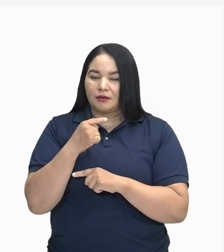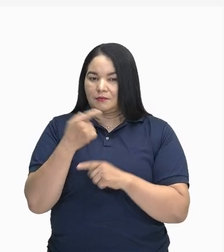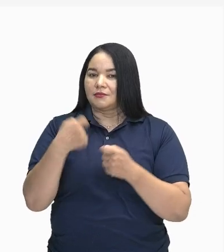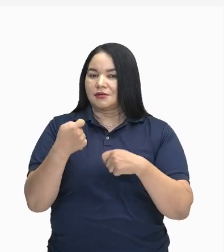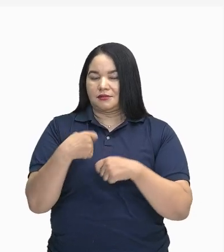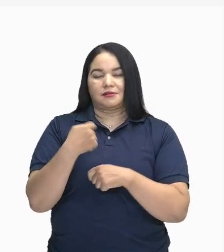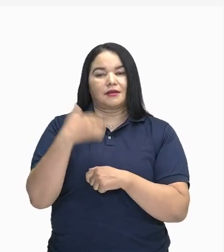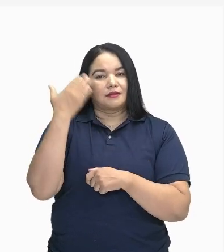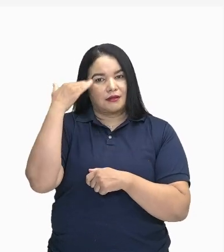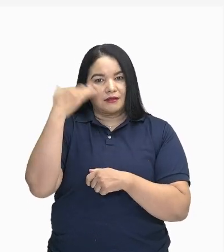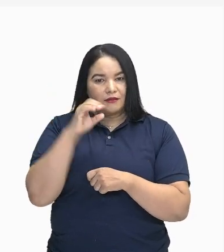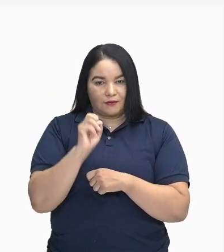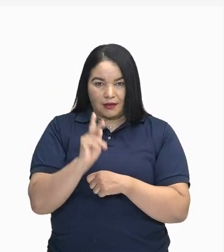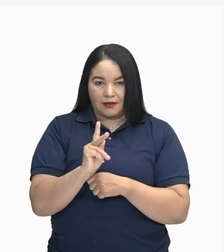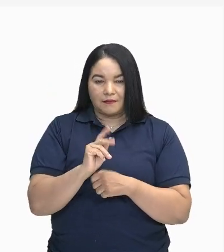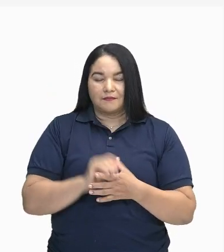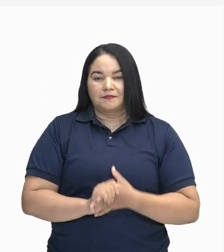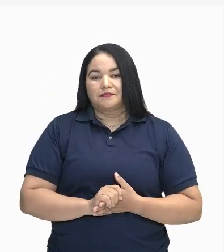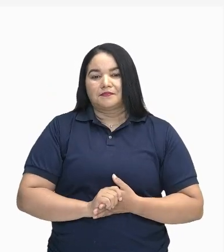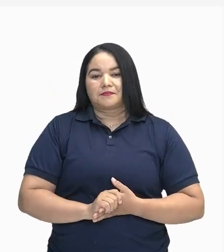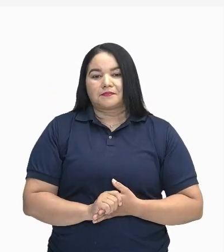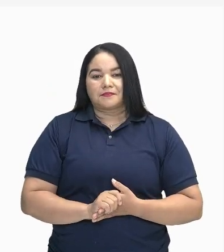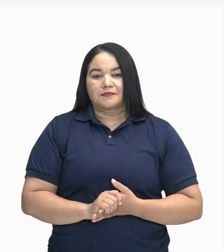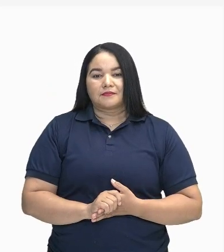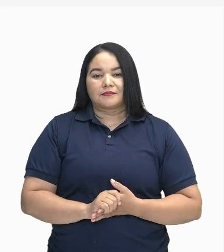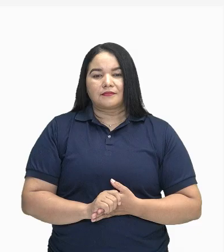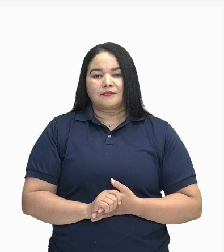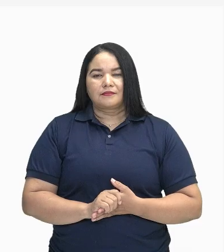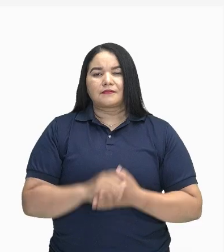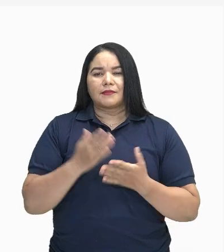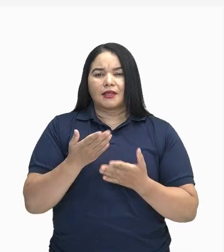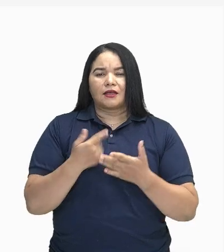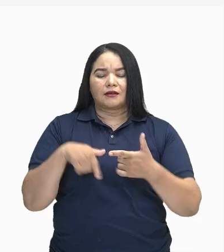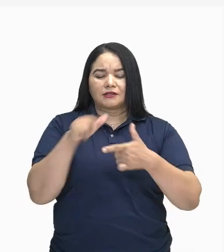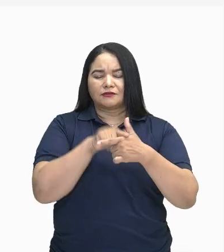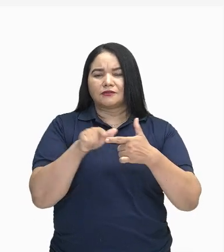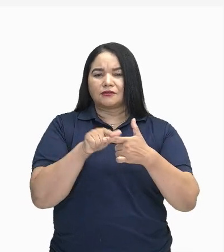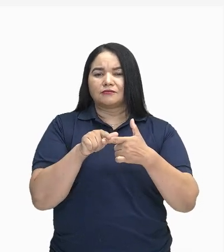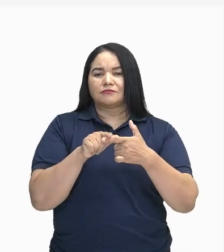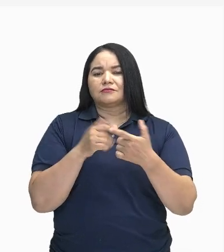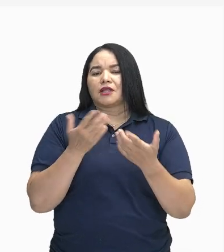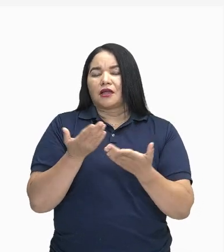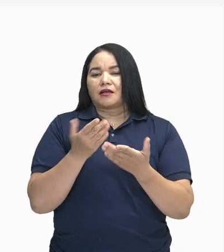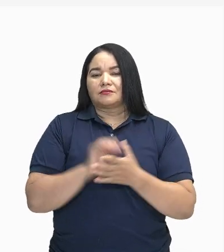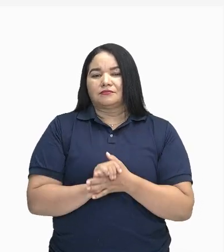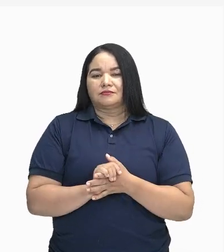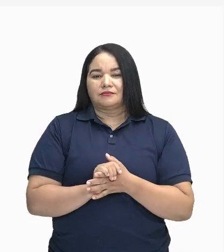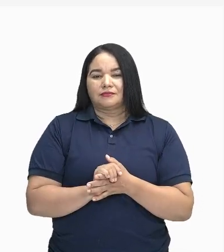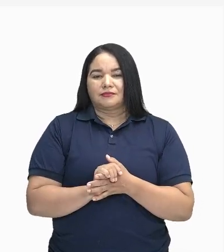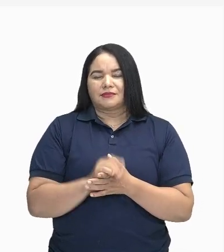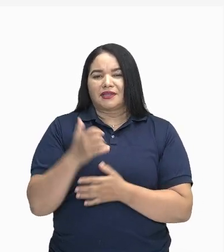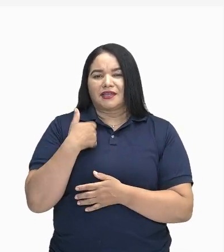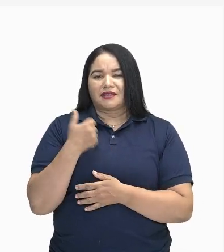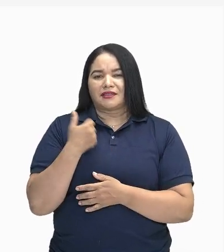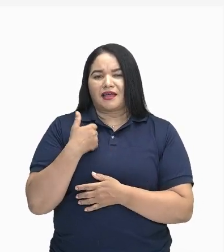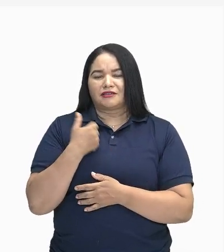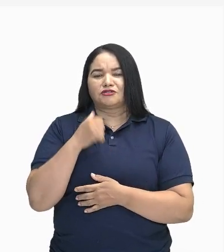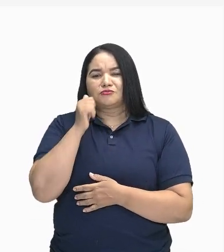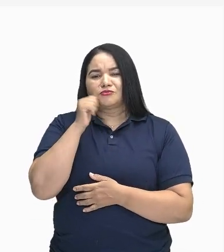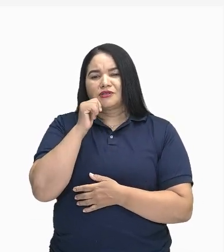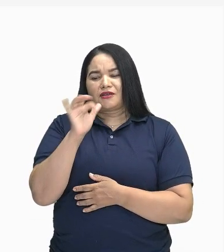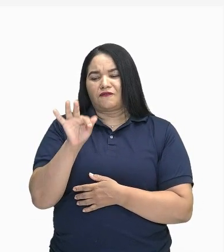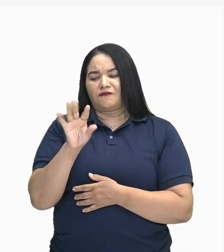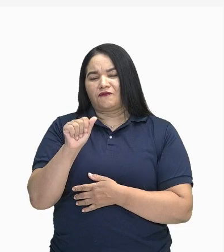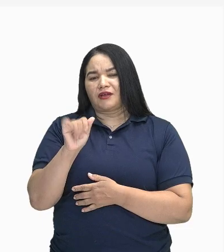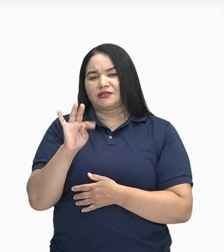ente conclusivo da situação, tá bom? Qual é a razão entre a idade de Fátima? Qual é a idade de Fátima mesmo na situação problema? Bora